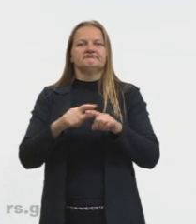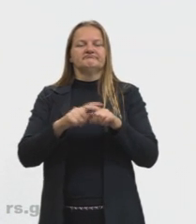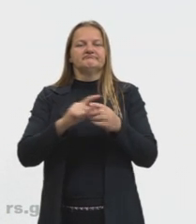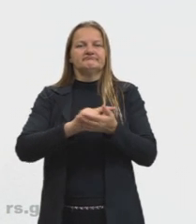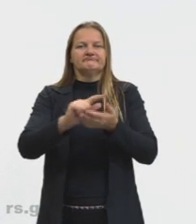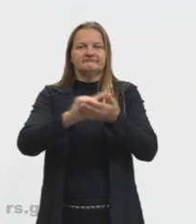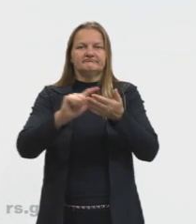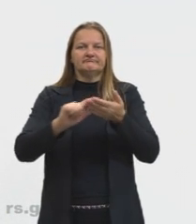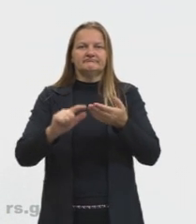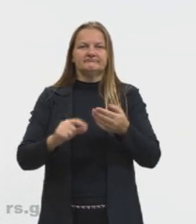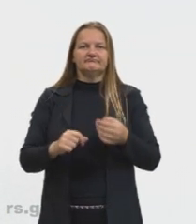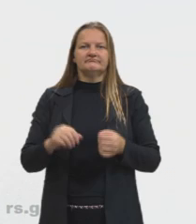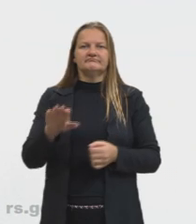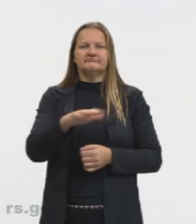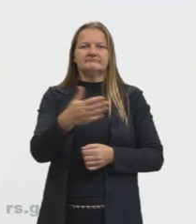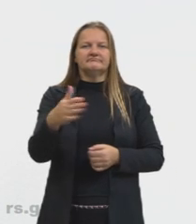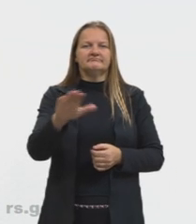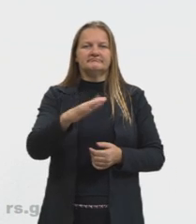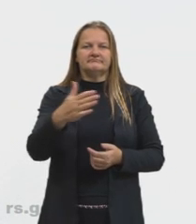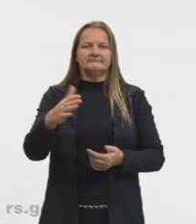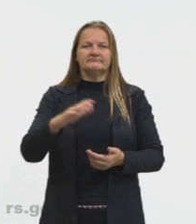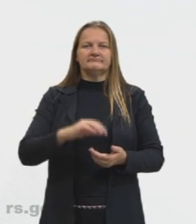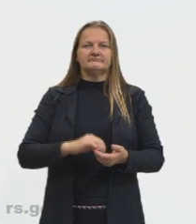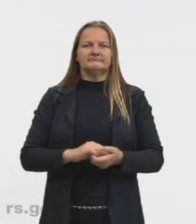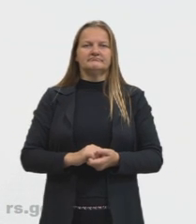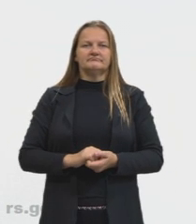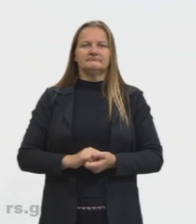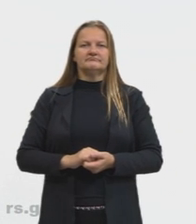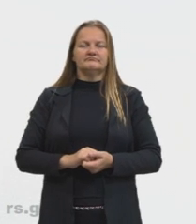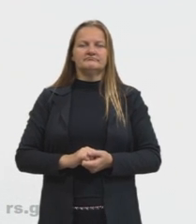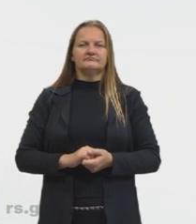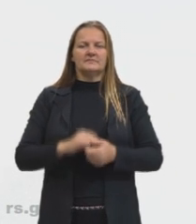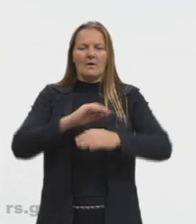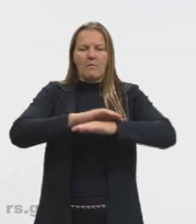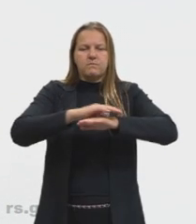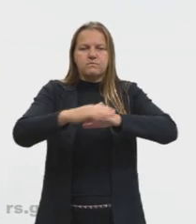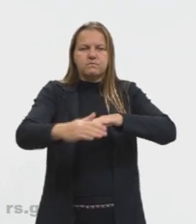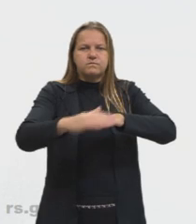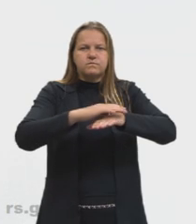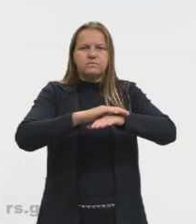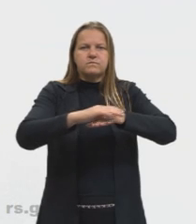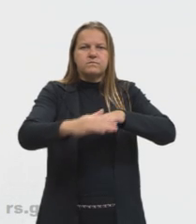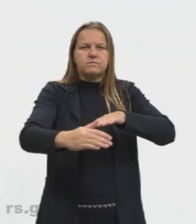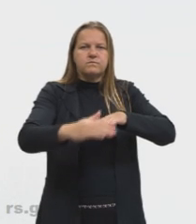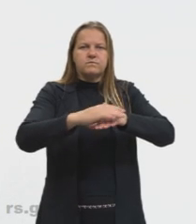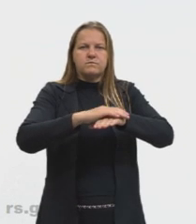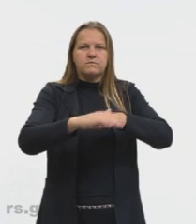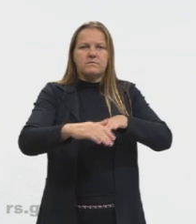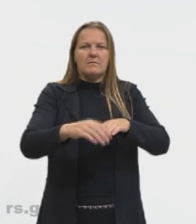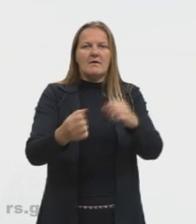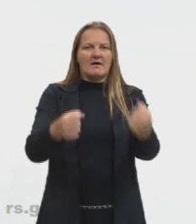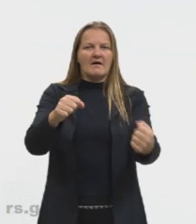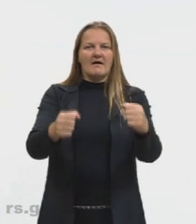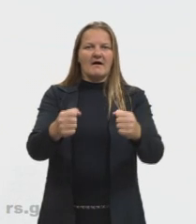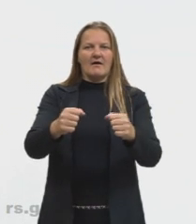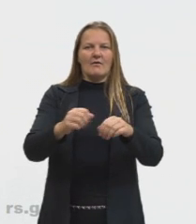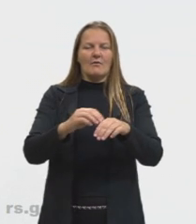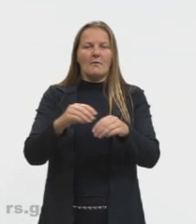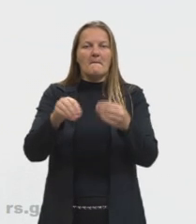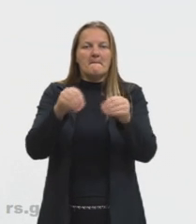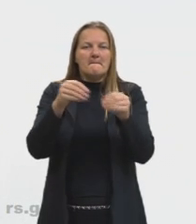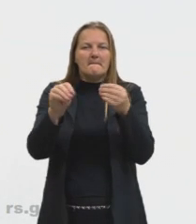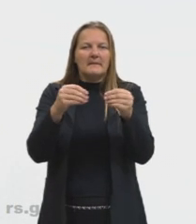é aquela parte do do capô né enfim aonde é o plástico